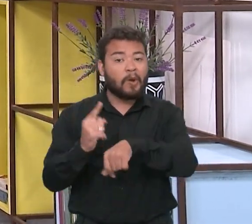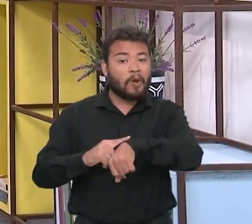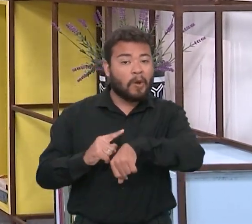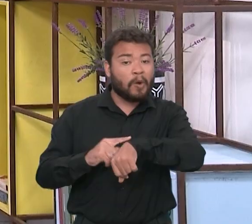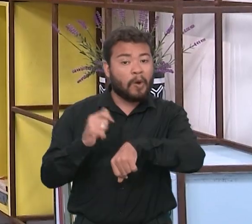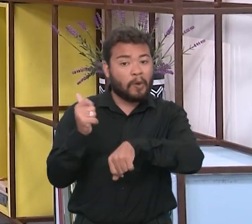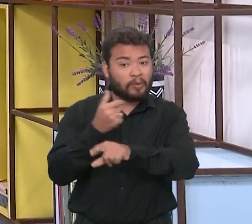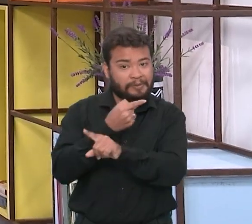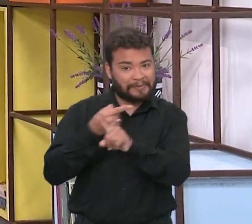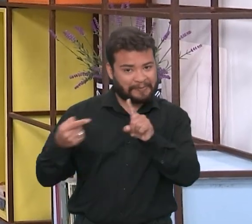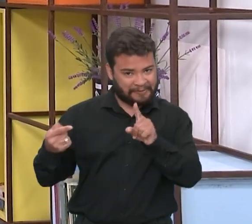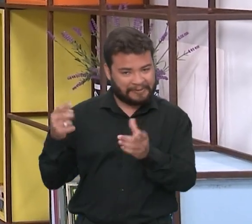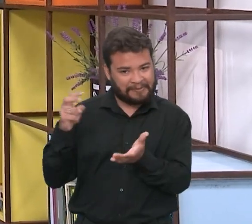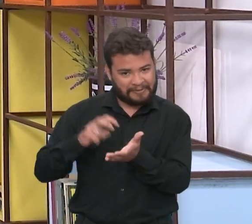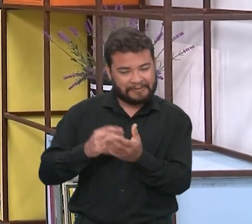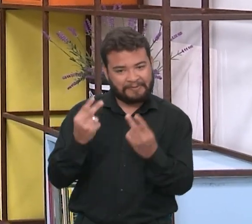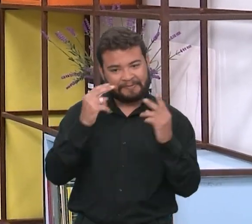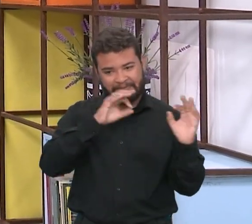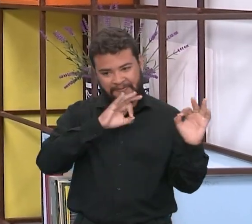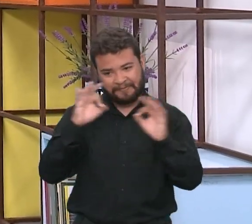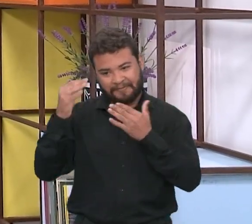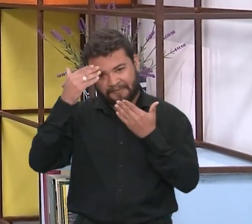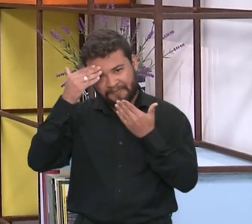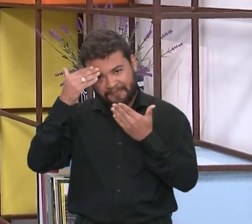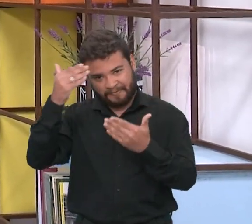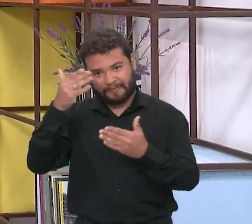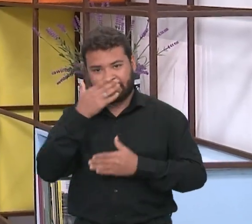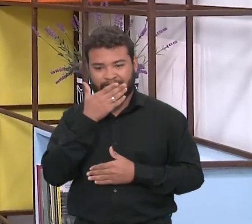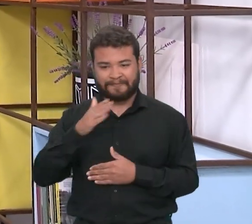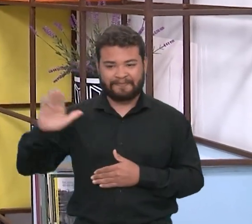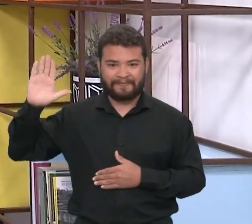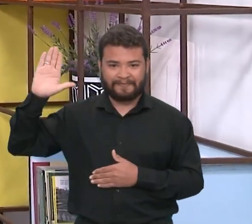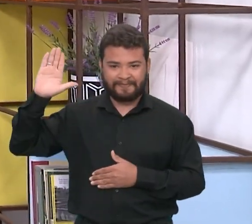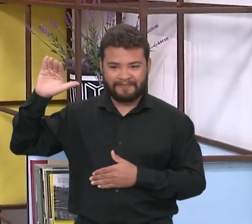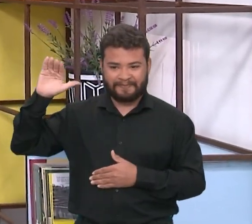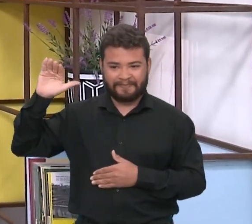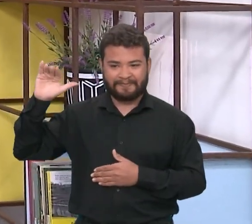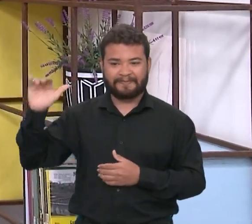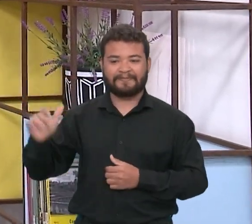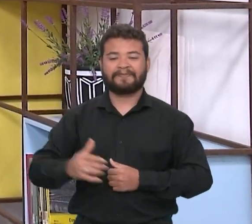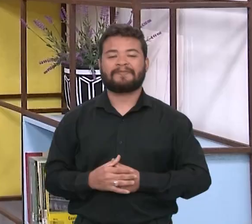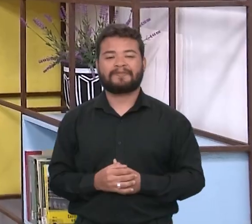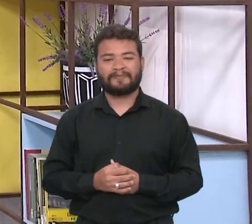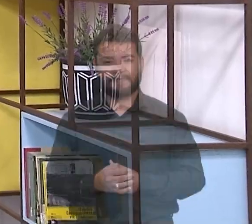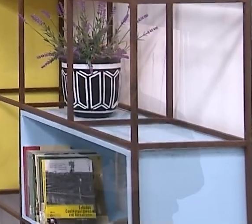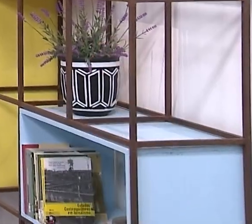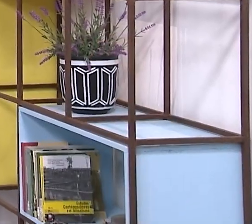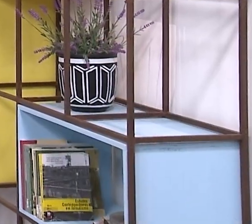11h30 da manhã. Muito obrigado por ficar aqui junto com a gente, viu? Um beijo e até mais. Tchau!